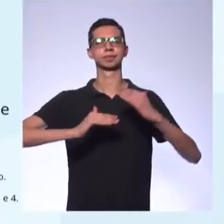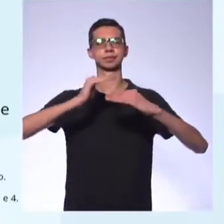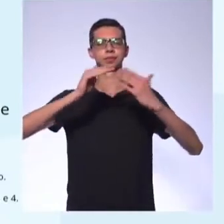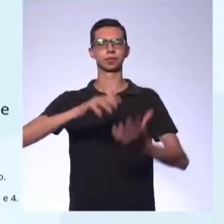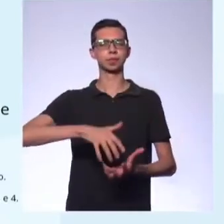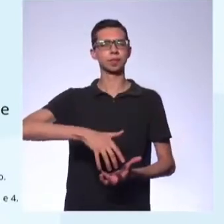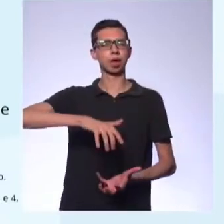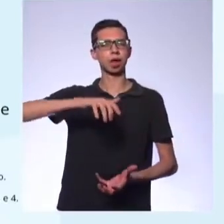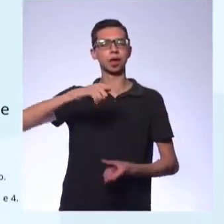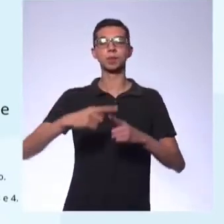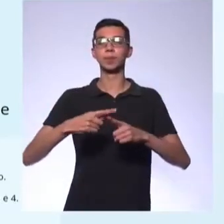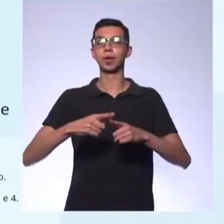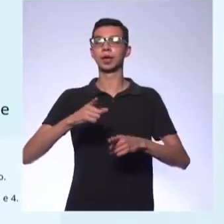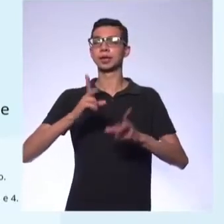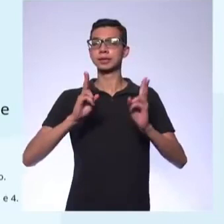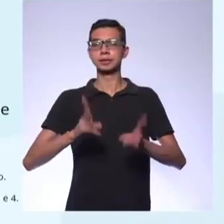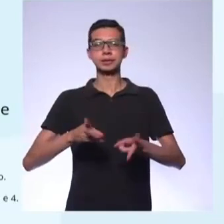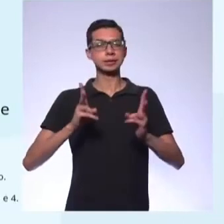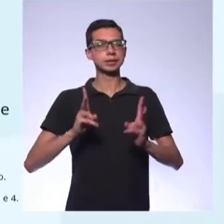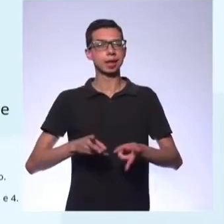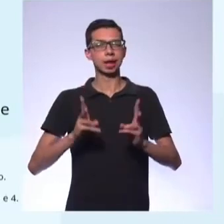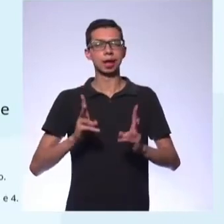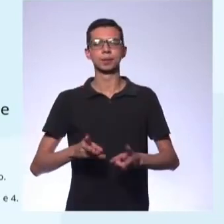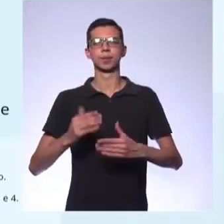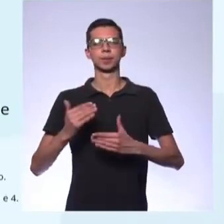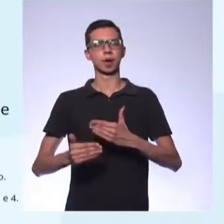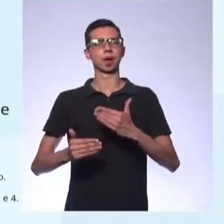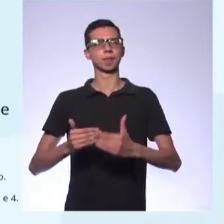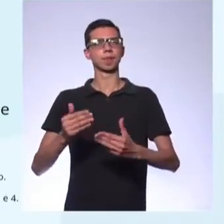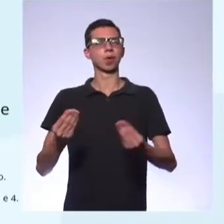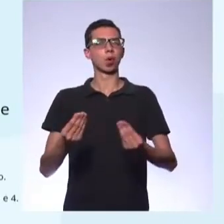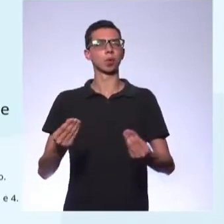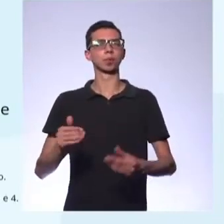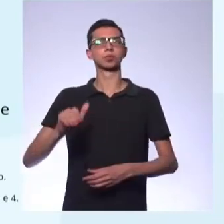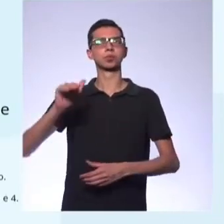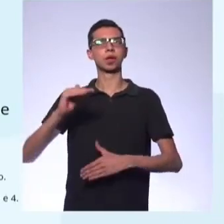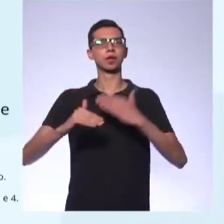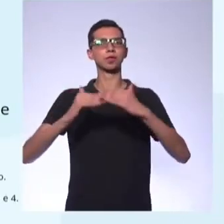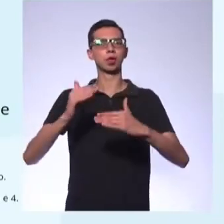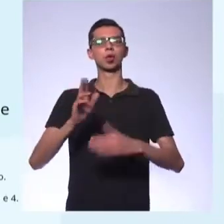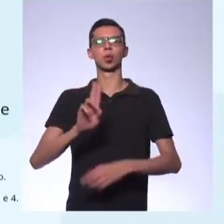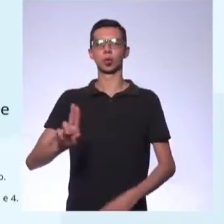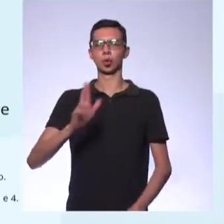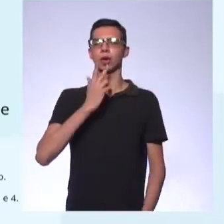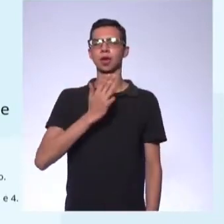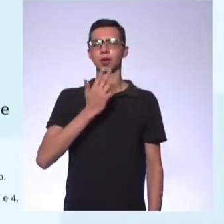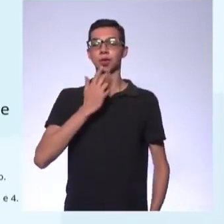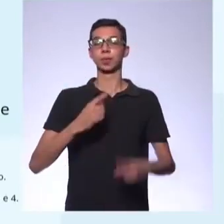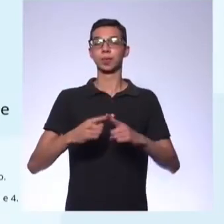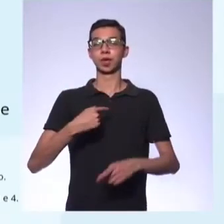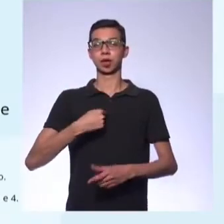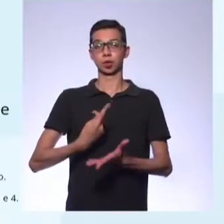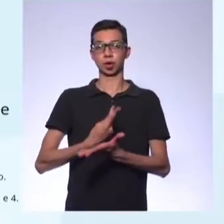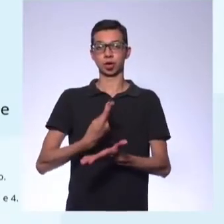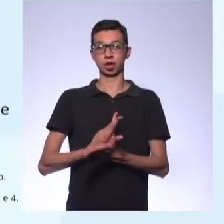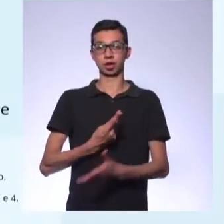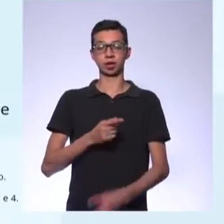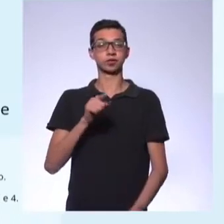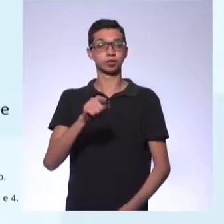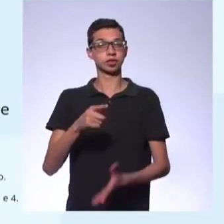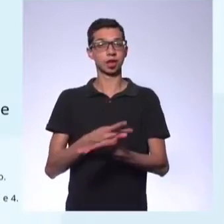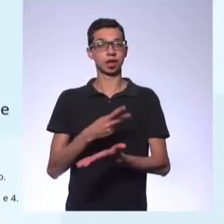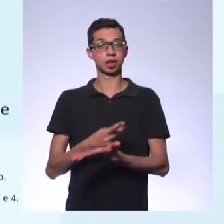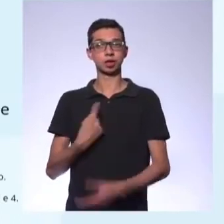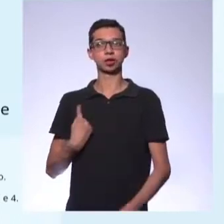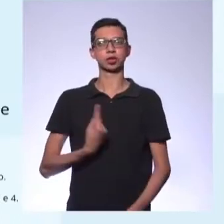lidamos. Nós crescemos com a língua que usamos. Eu erro, tu erras, nós erramos. Errar não é pecado,